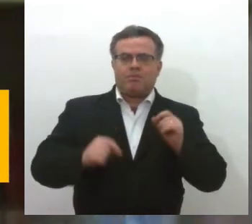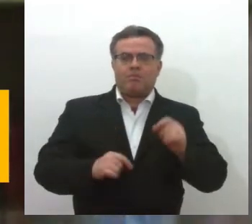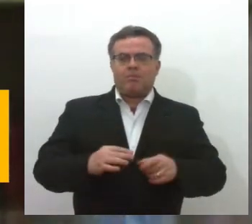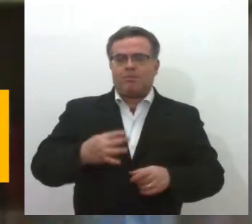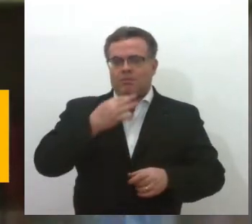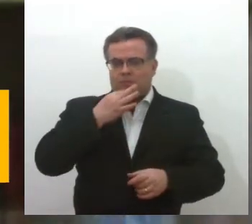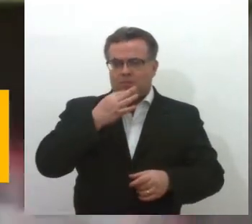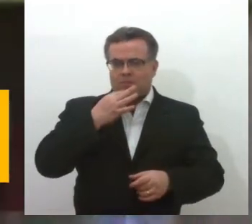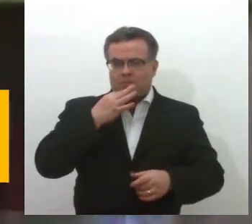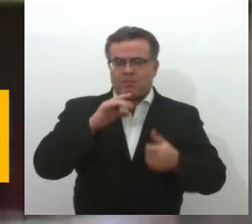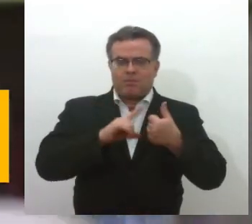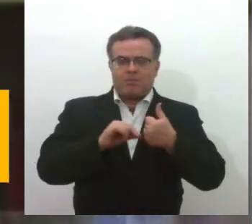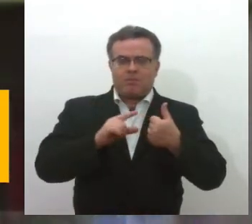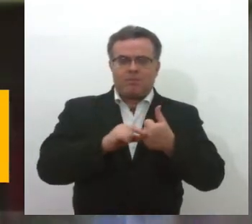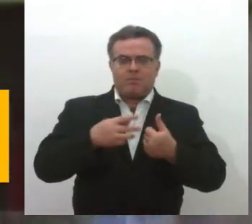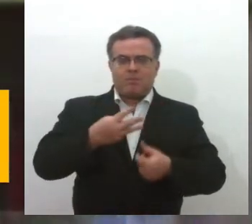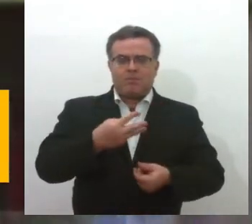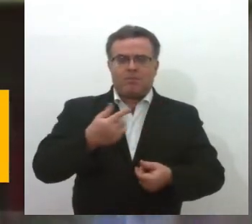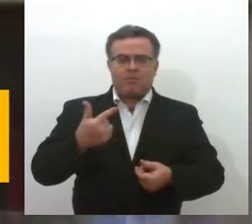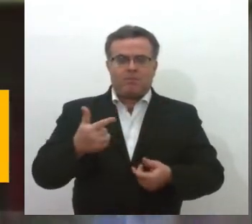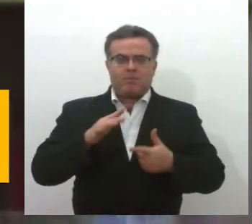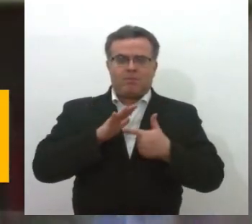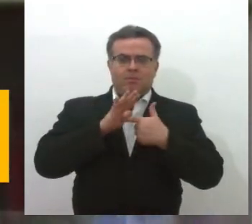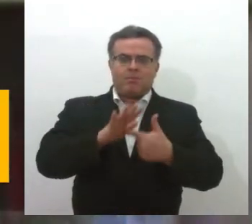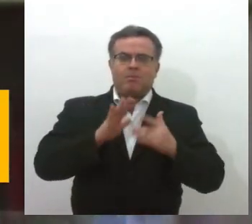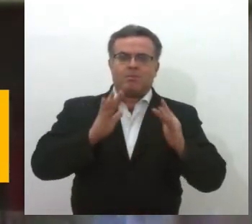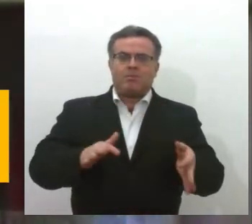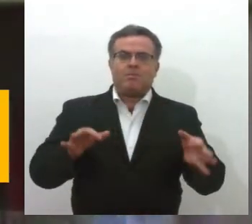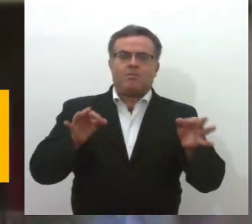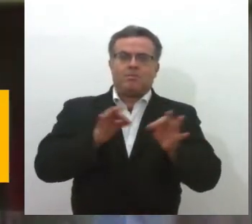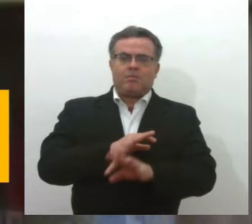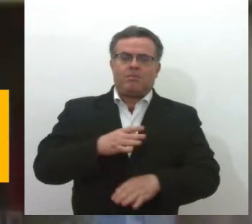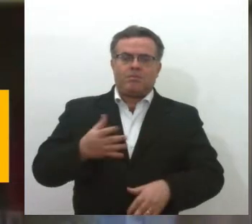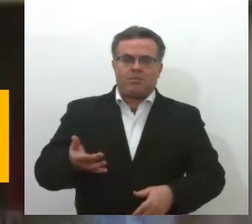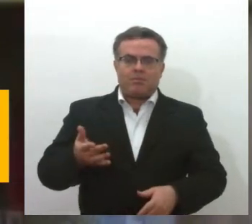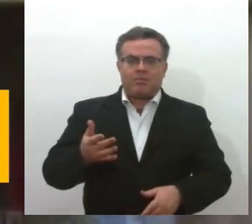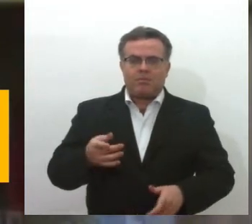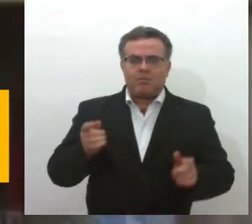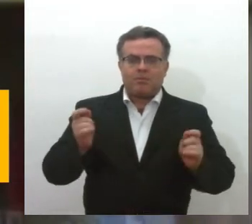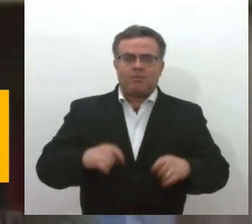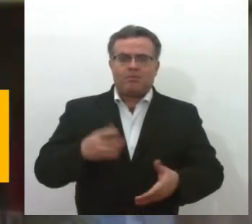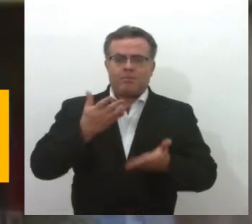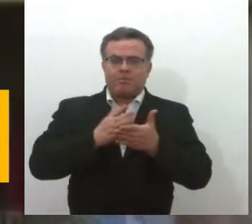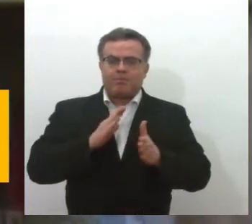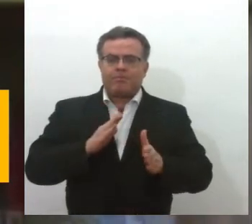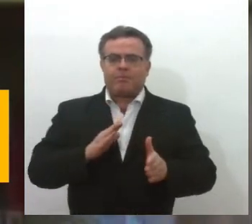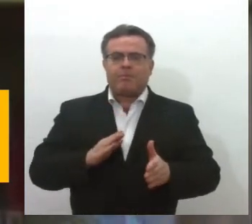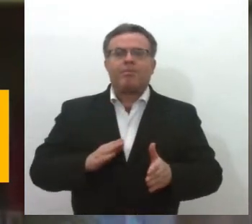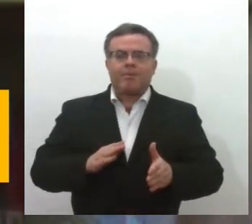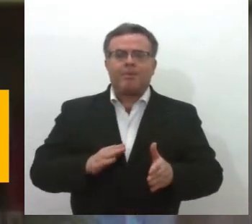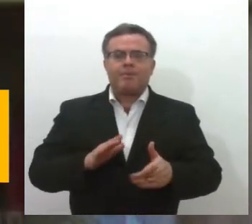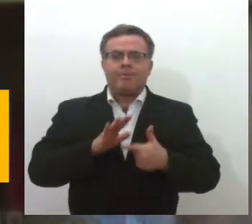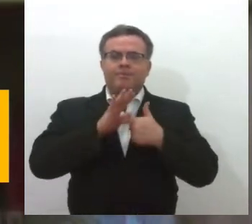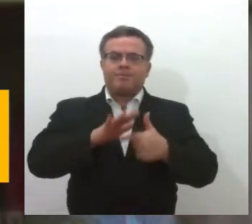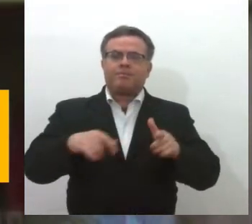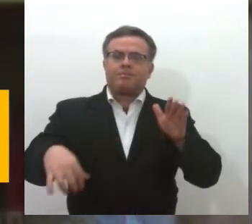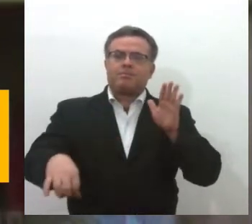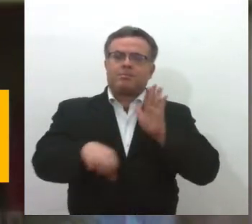pelo artigo 32, que é o que eu disse agora há pouco, que é um dispositivo que acaba tipificando o crime